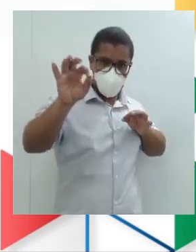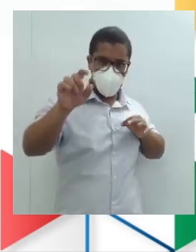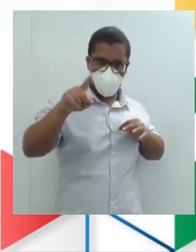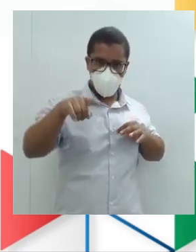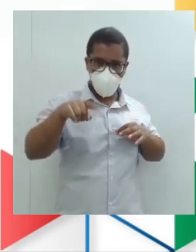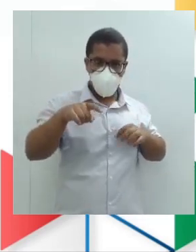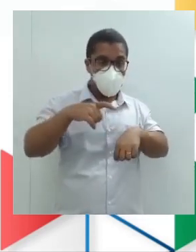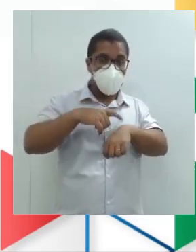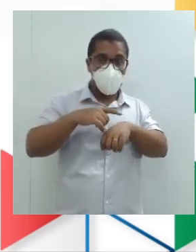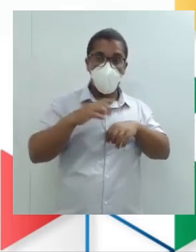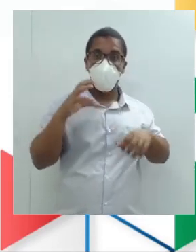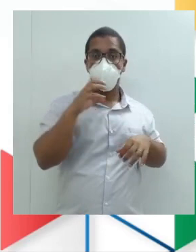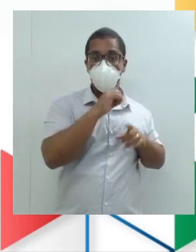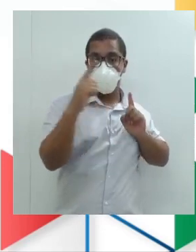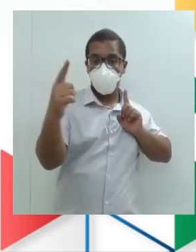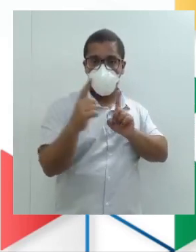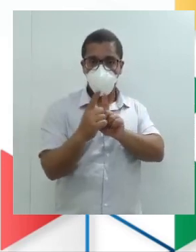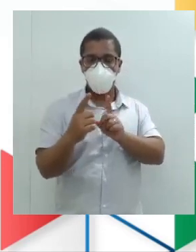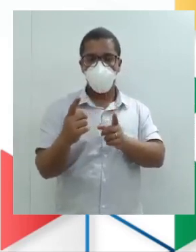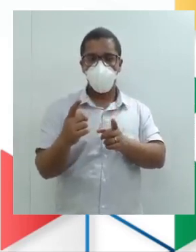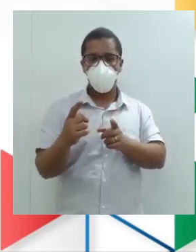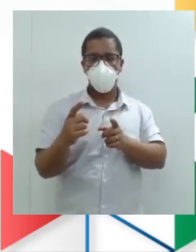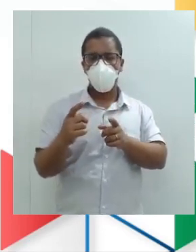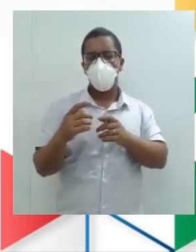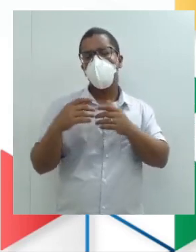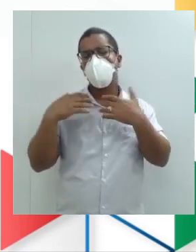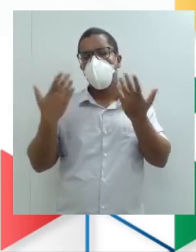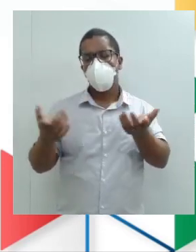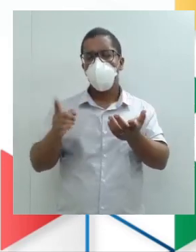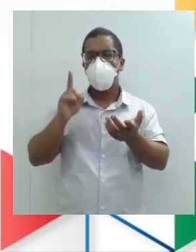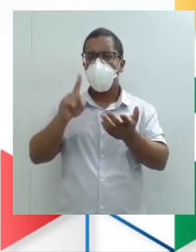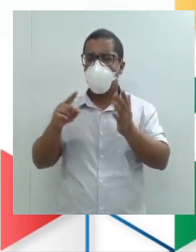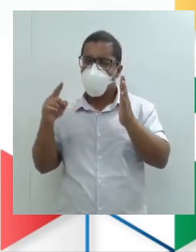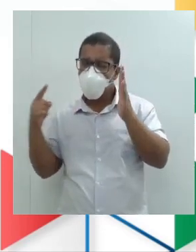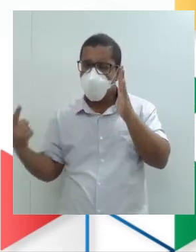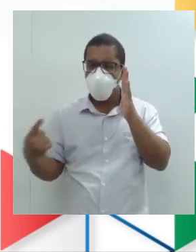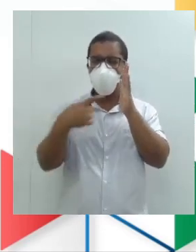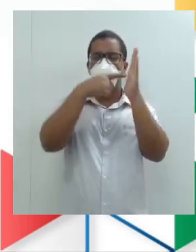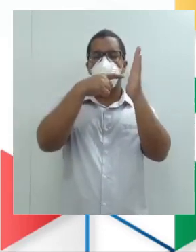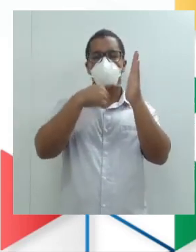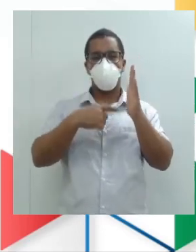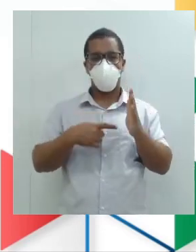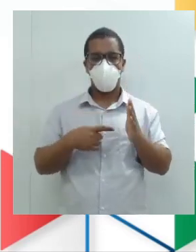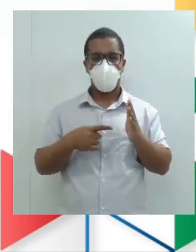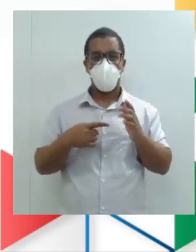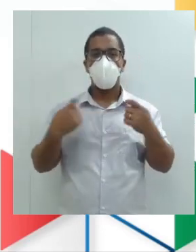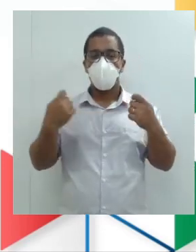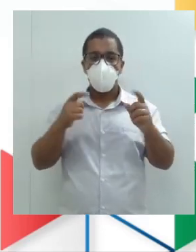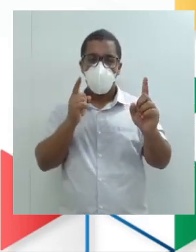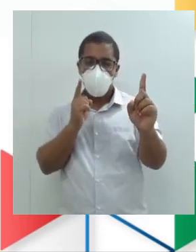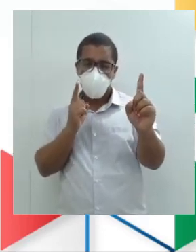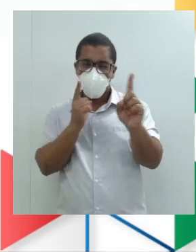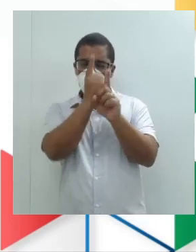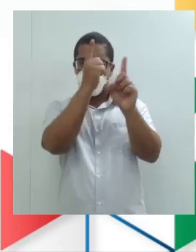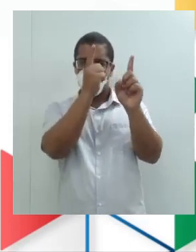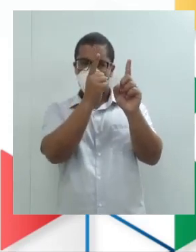em menor tempo? Ou será que é um esporte de precisão, onde eu quero atingir um